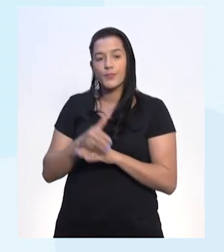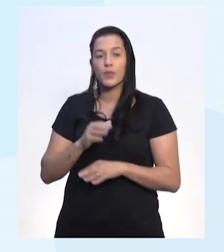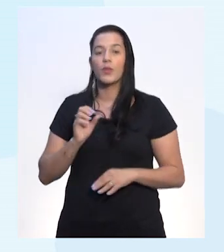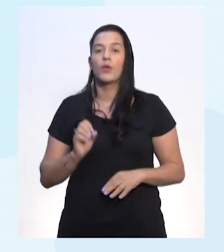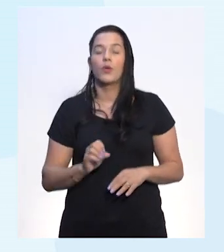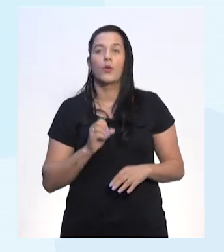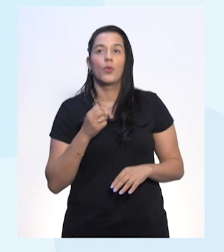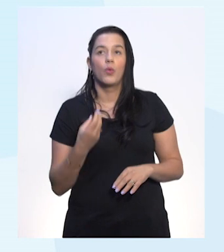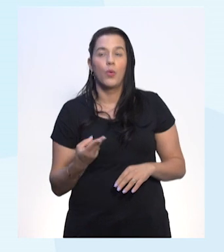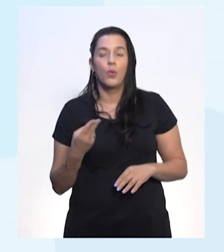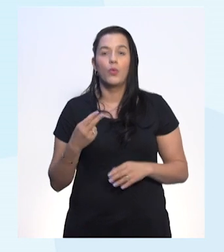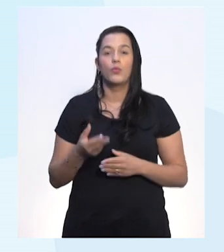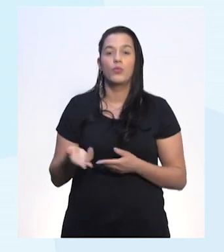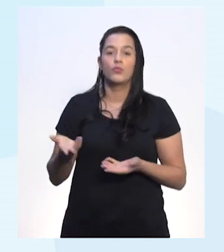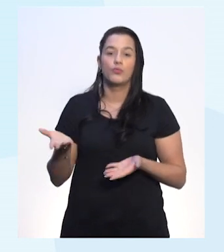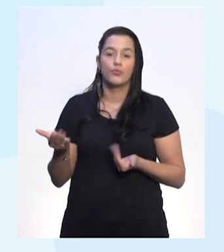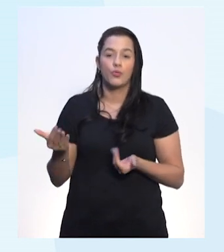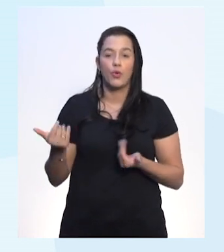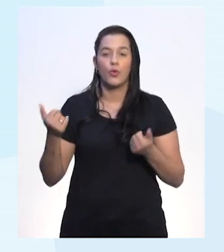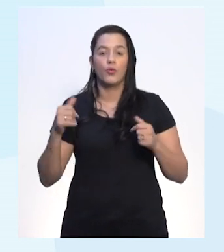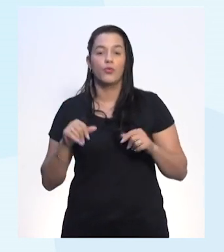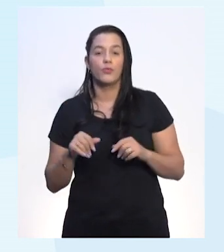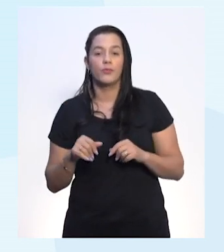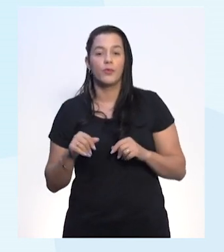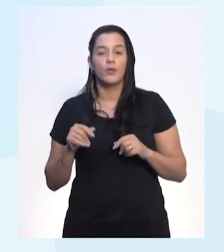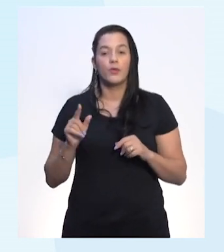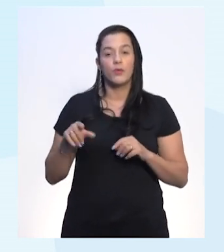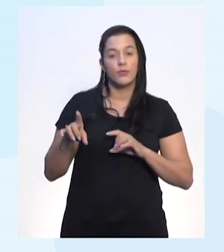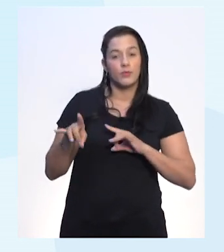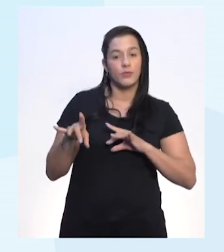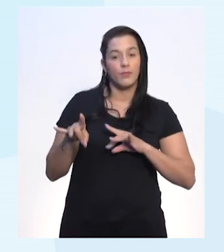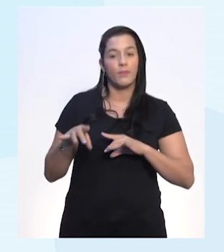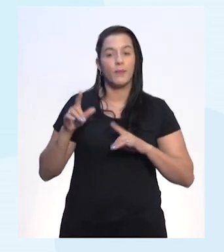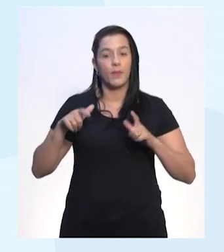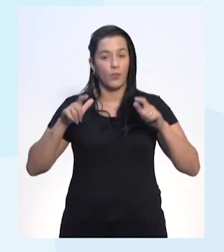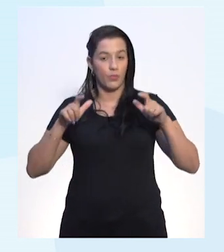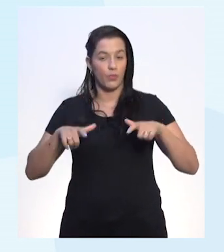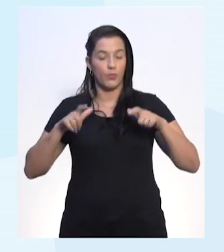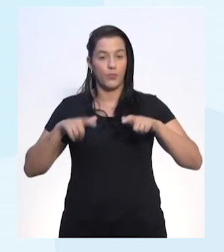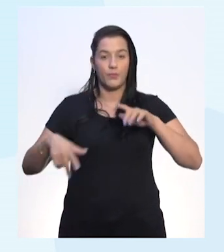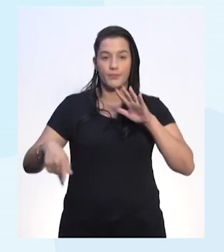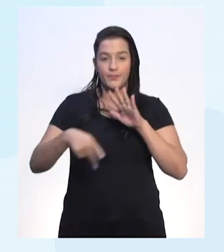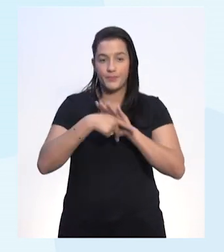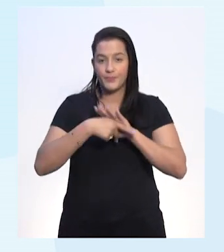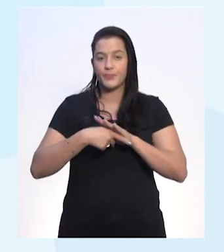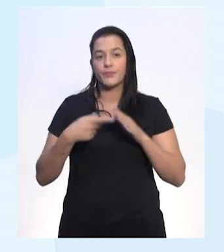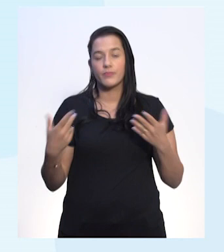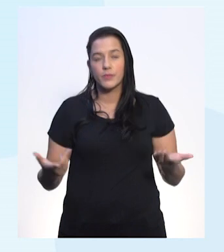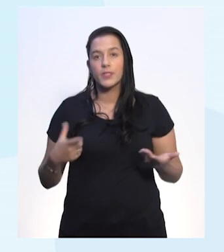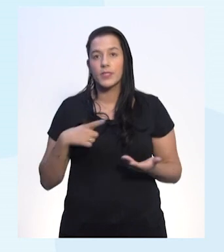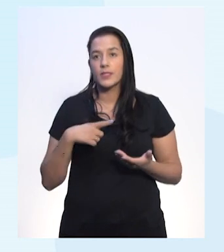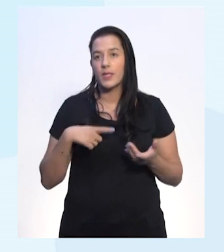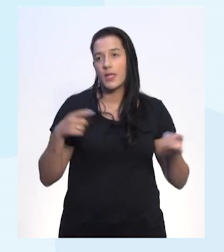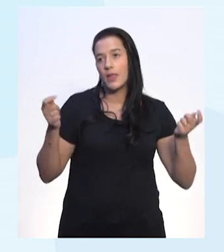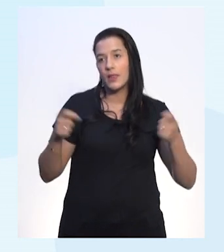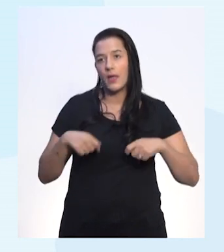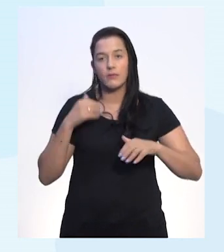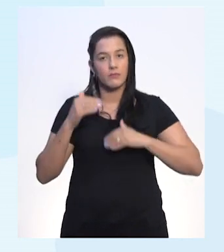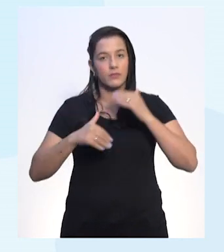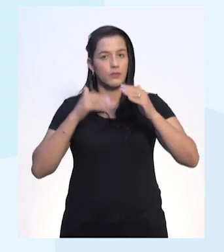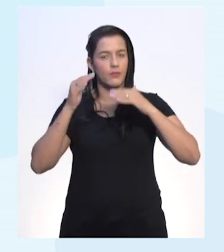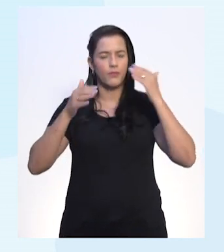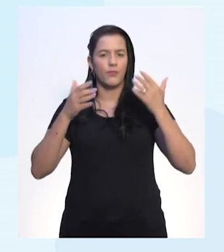frequentada por jogadores e técnicos, por exemplo, do handball, eu entendo que é um lugar que tenha, no mínimo, as condições para que se desenvolva